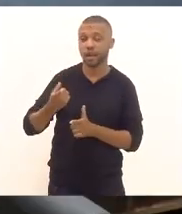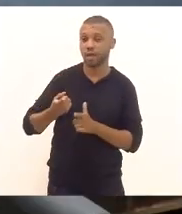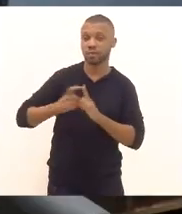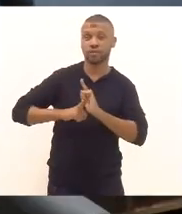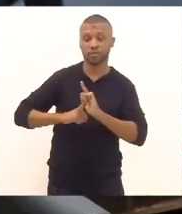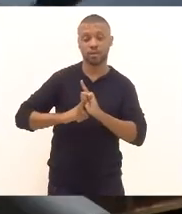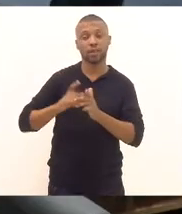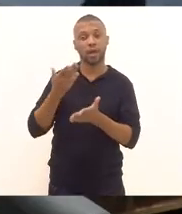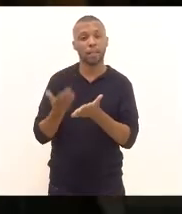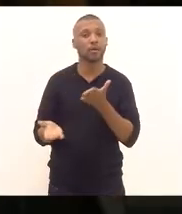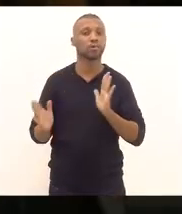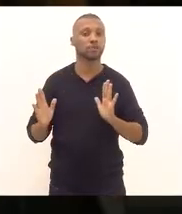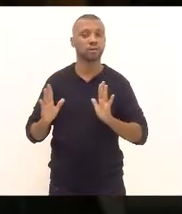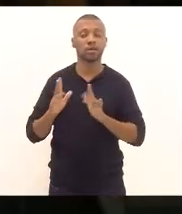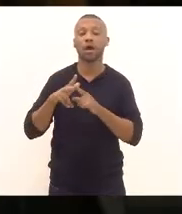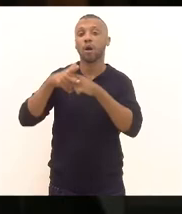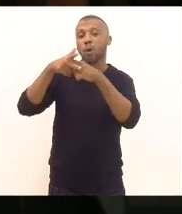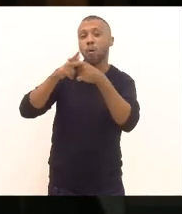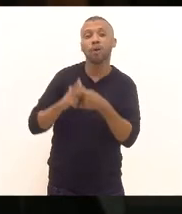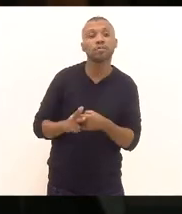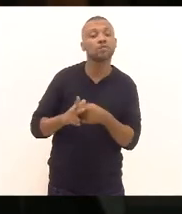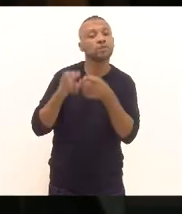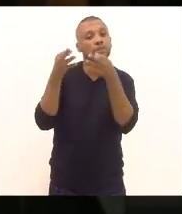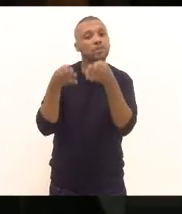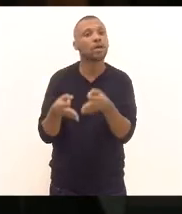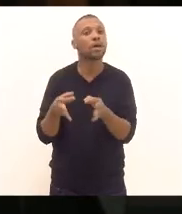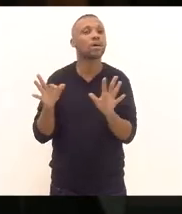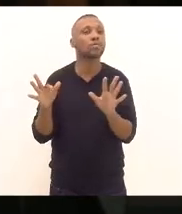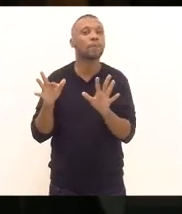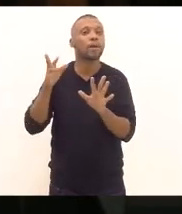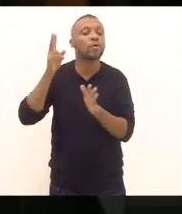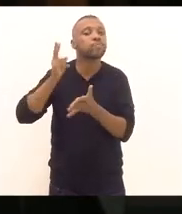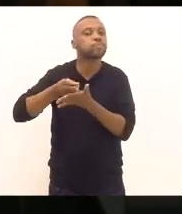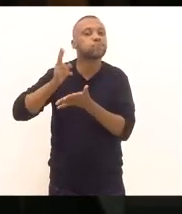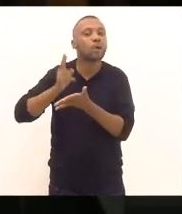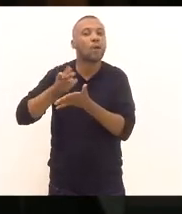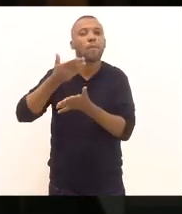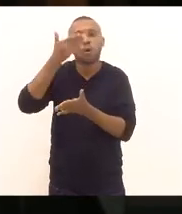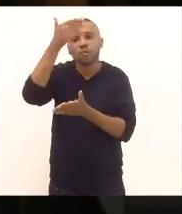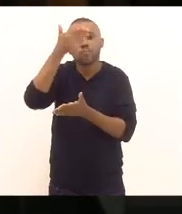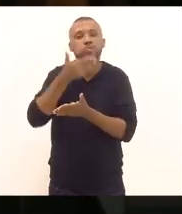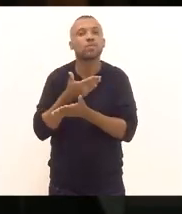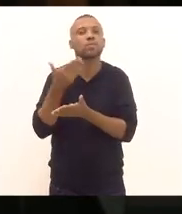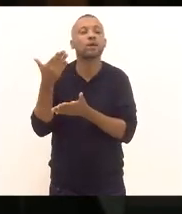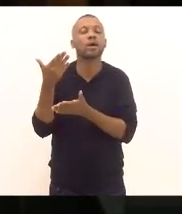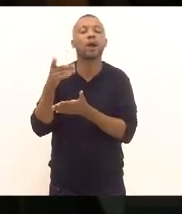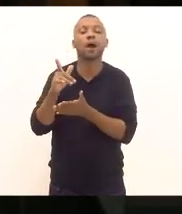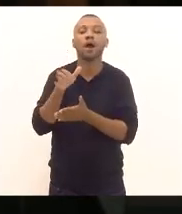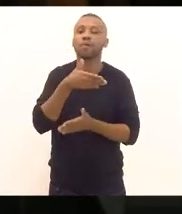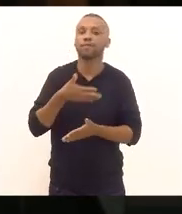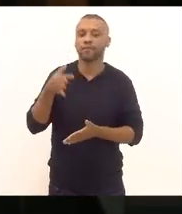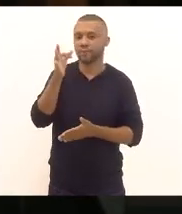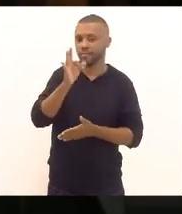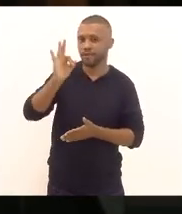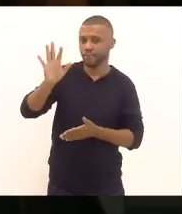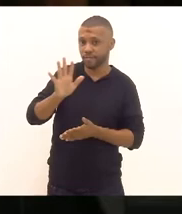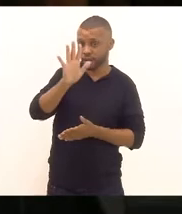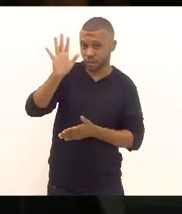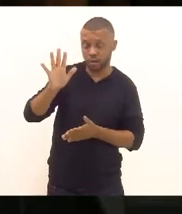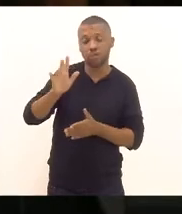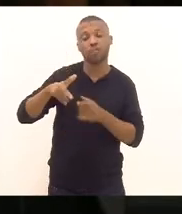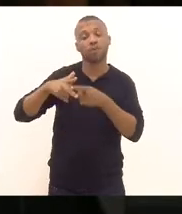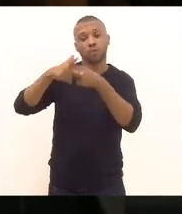Abatida seja corrigido monetariamente pelo mesmo indicador que a união faz corrigir o serviço da dívida